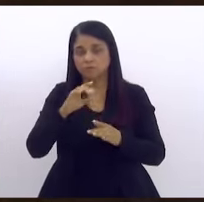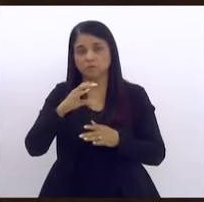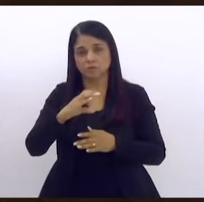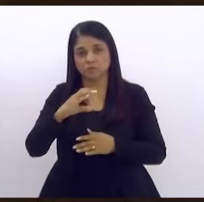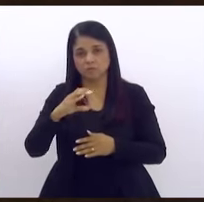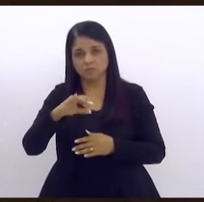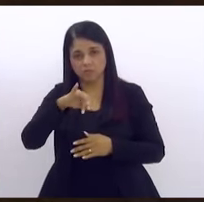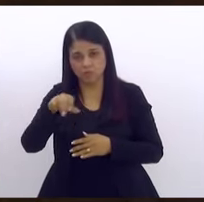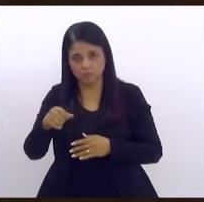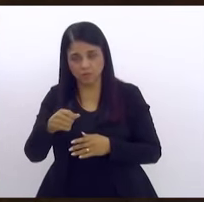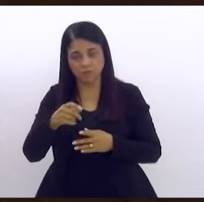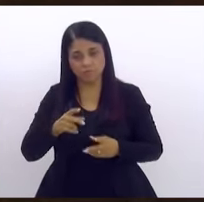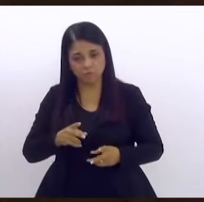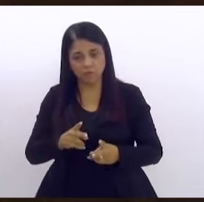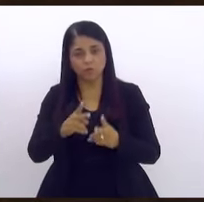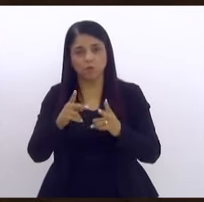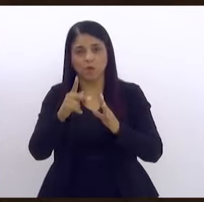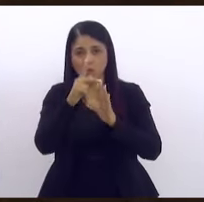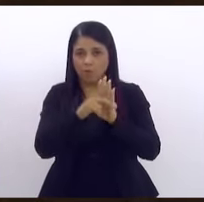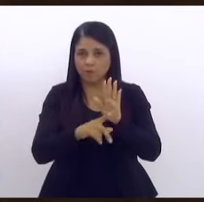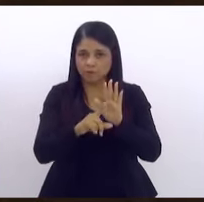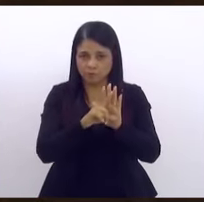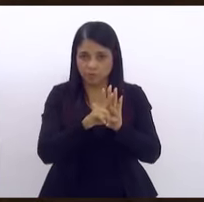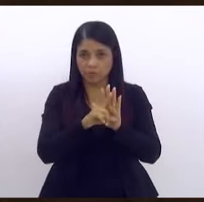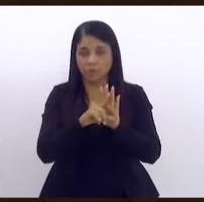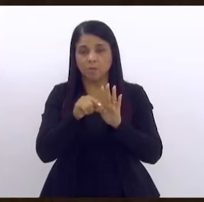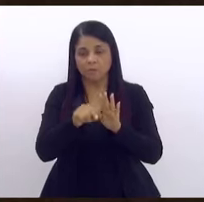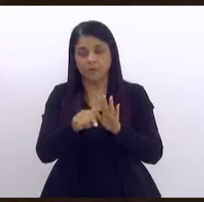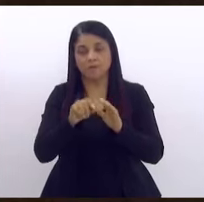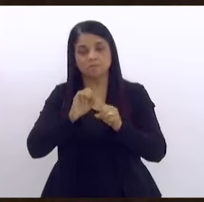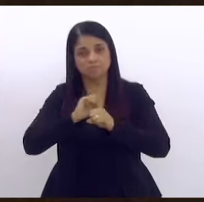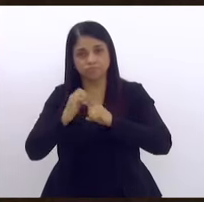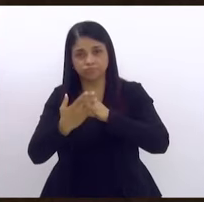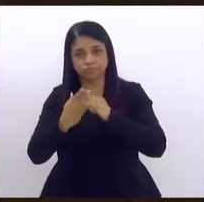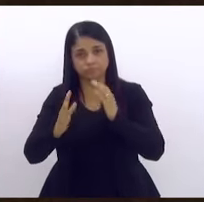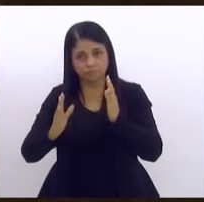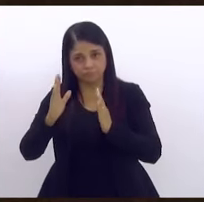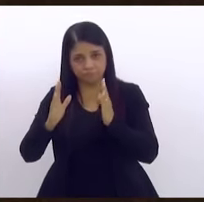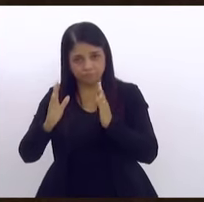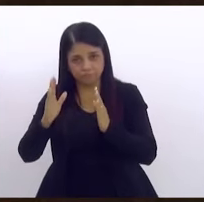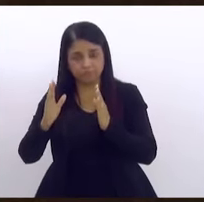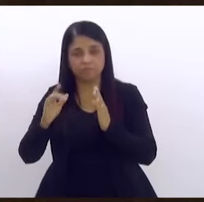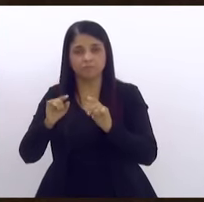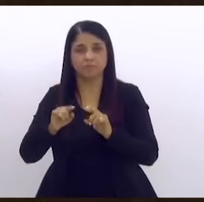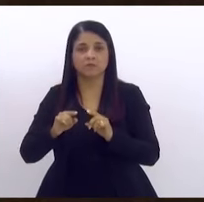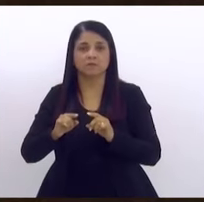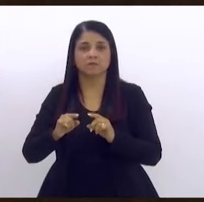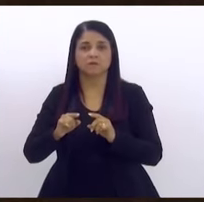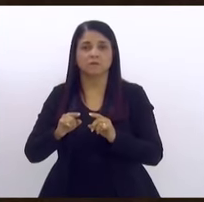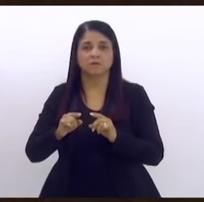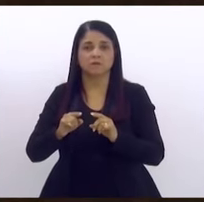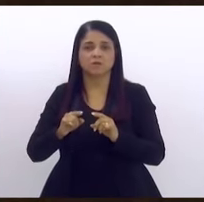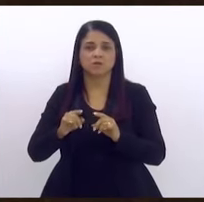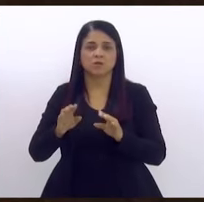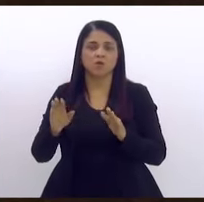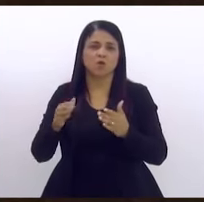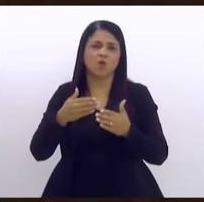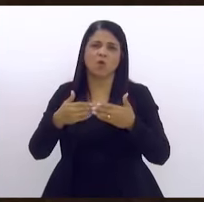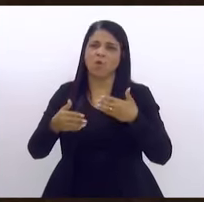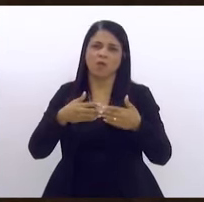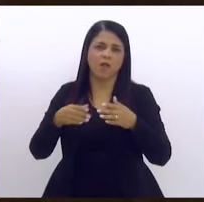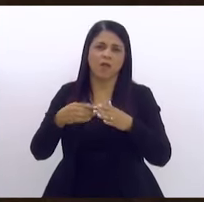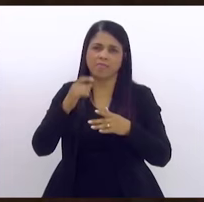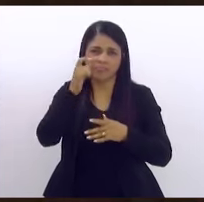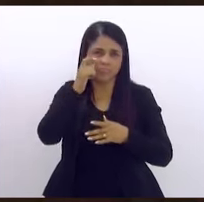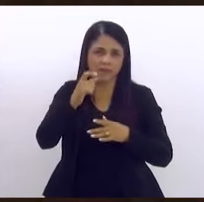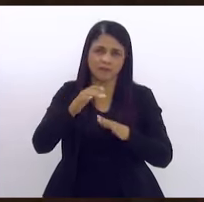de preservá-las. Então, o projeto, embora trate da pandemia, mas algo totalmente desprovido de qualquer vertente ideológica, qualquer